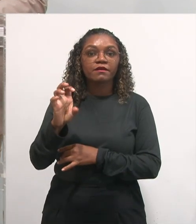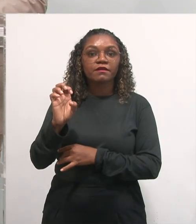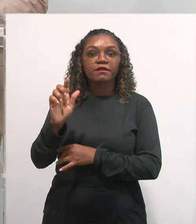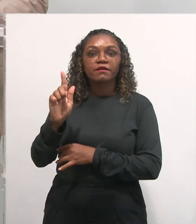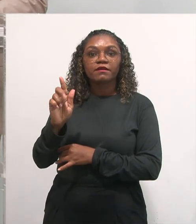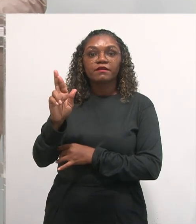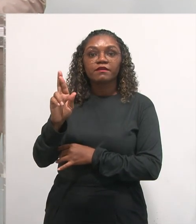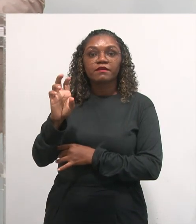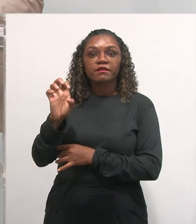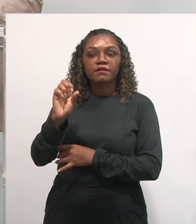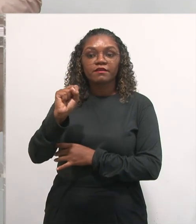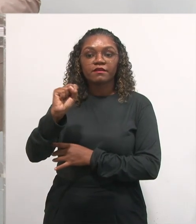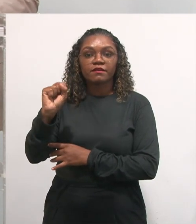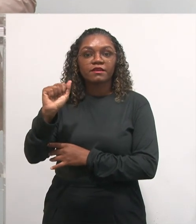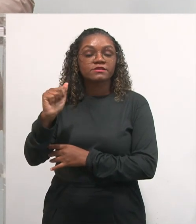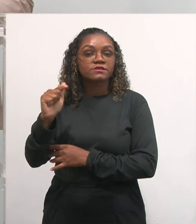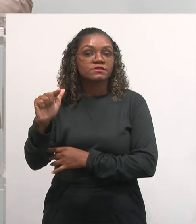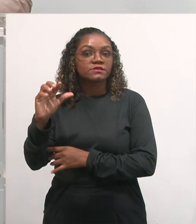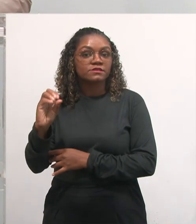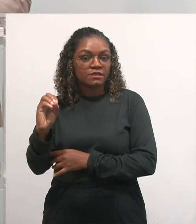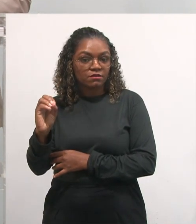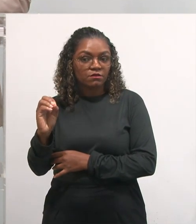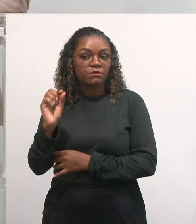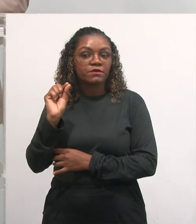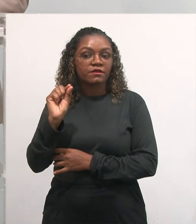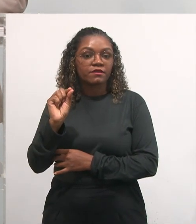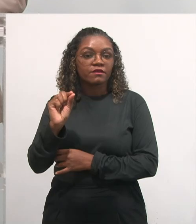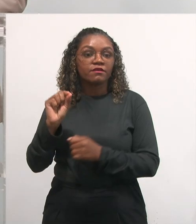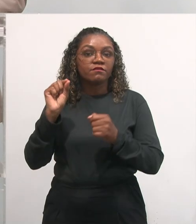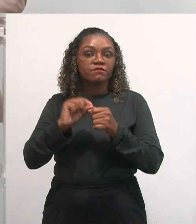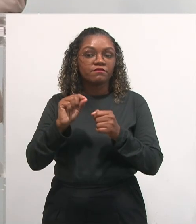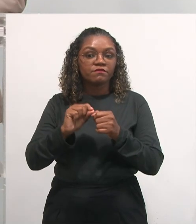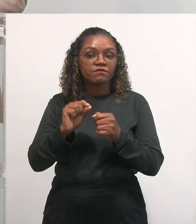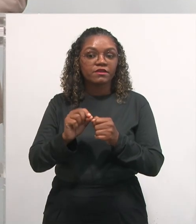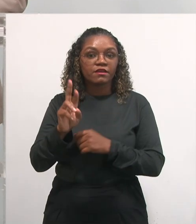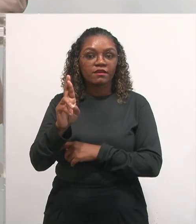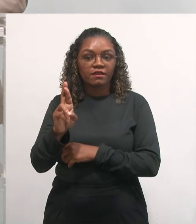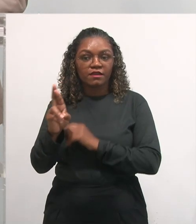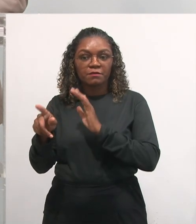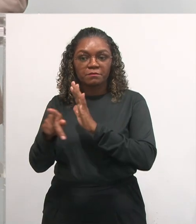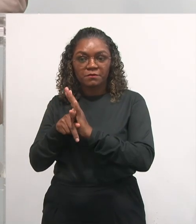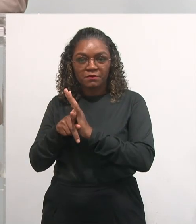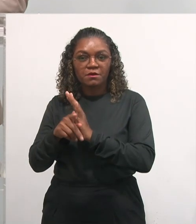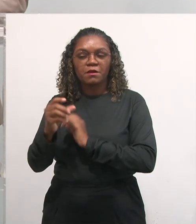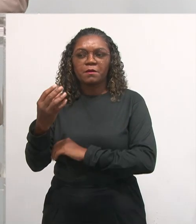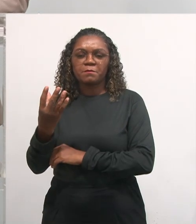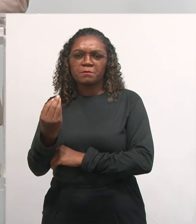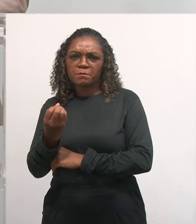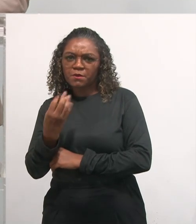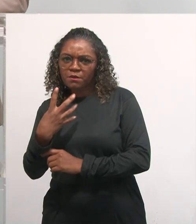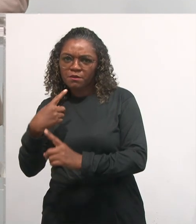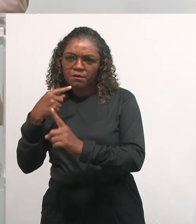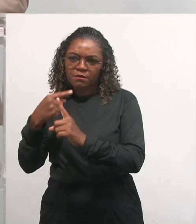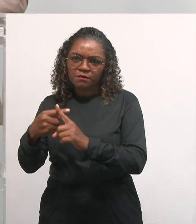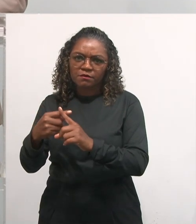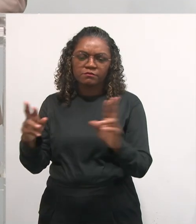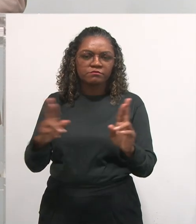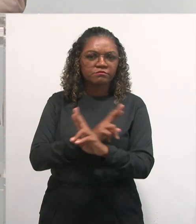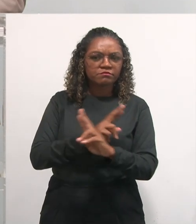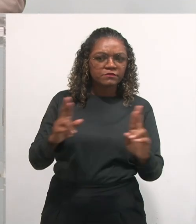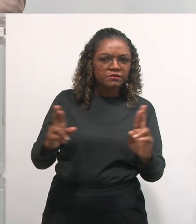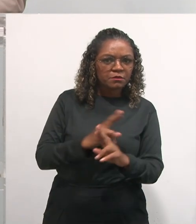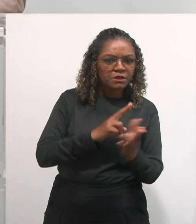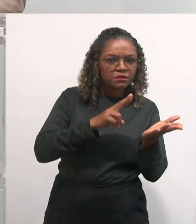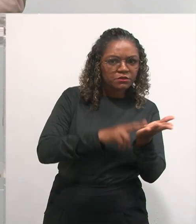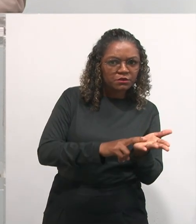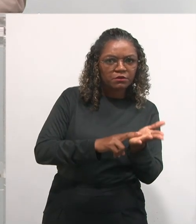nossa regressão linear. A gente fez o R, a correlação de Pearson, para dizer se é muito positiva, o relacionamento entre uma nota e